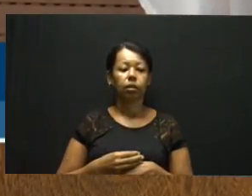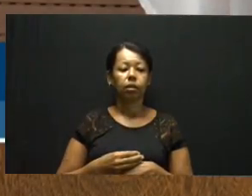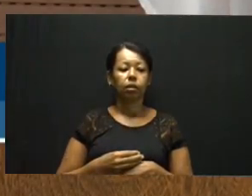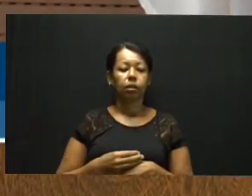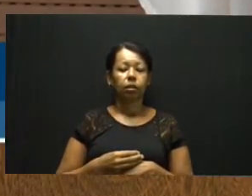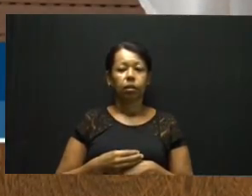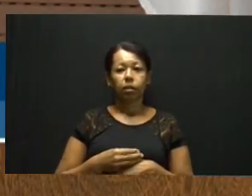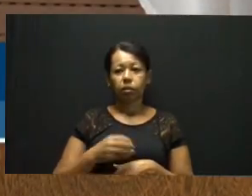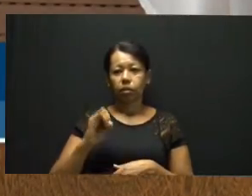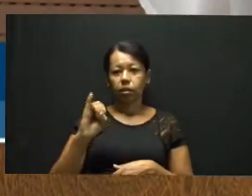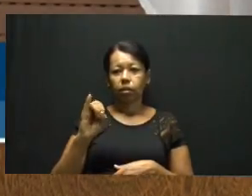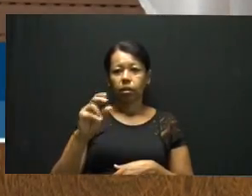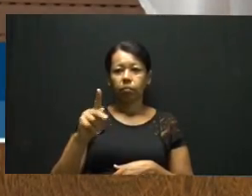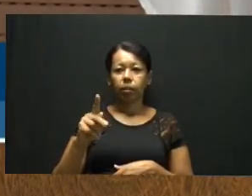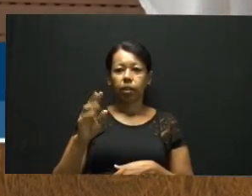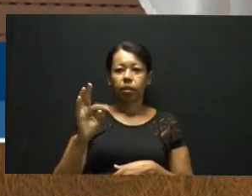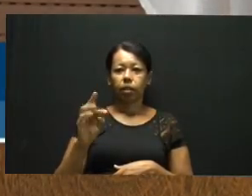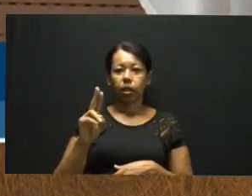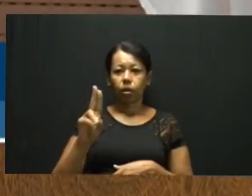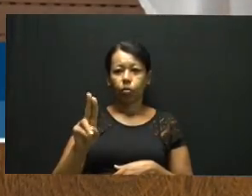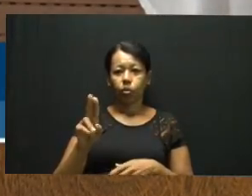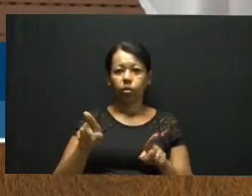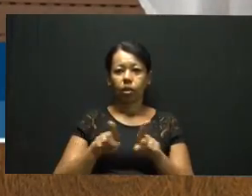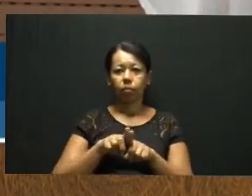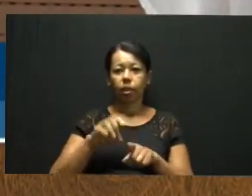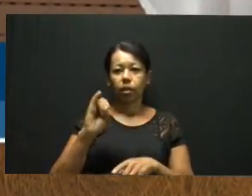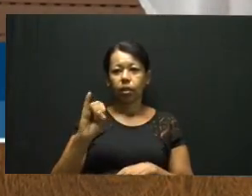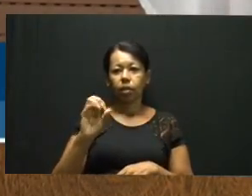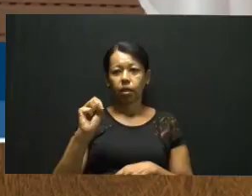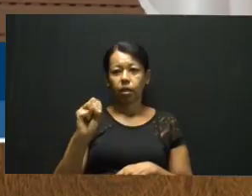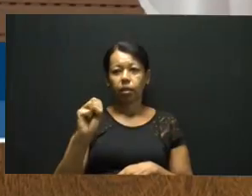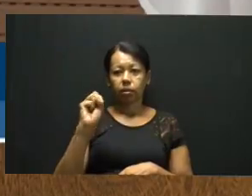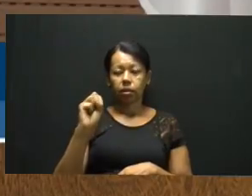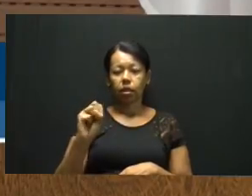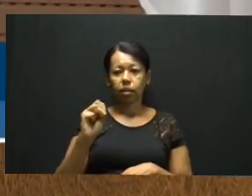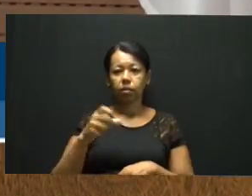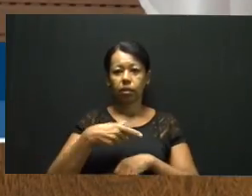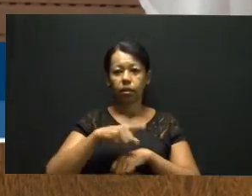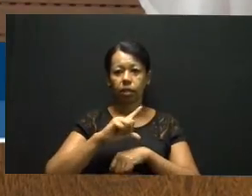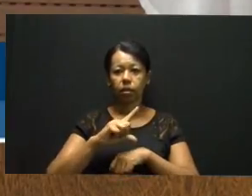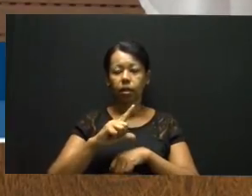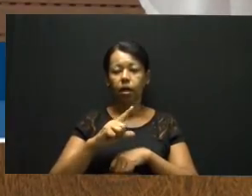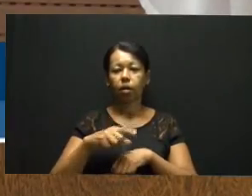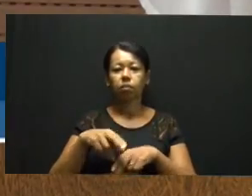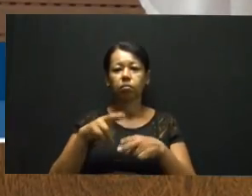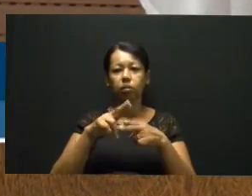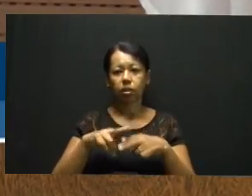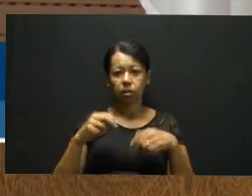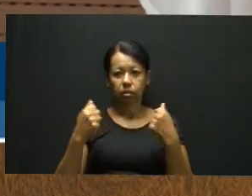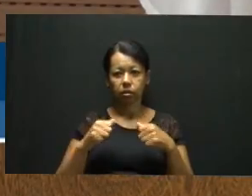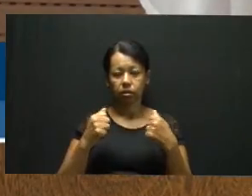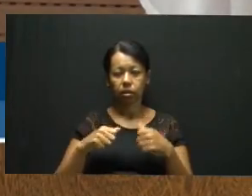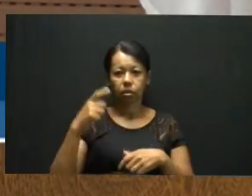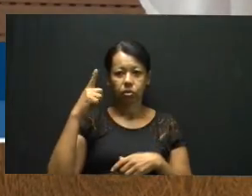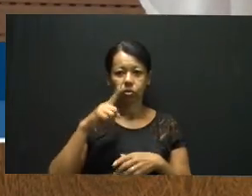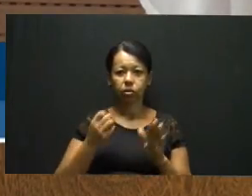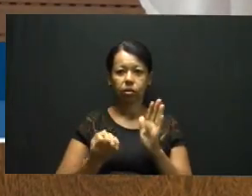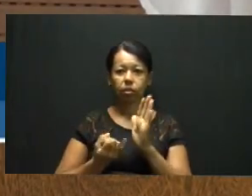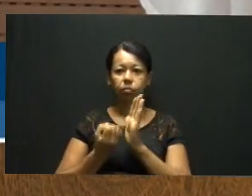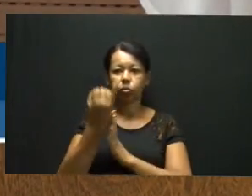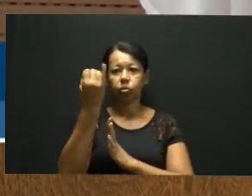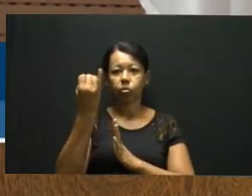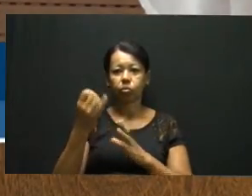referente ao IPTU e ISS em atraso, assim devido à necessidade de arrecadação de receita